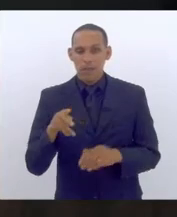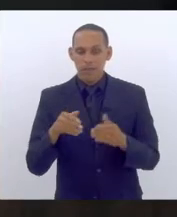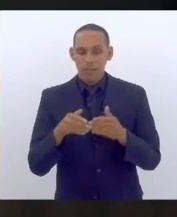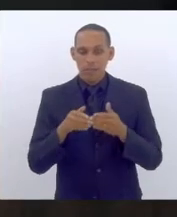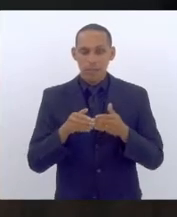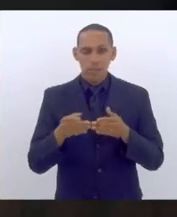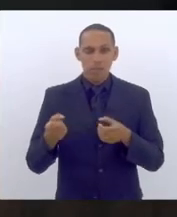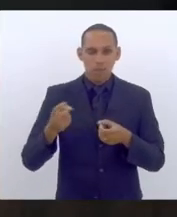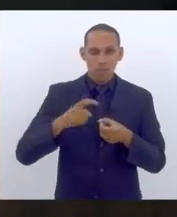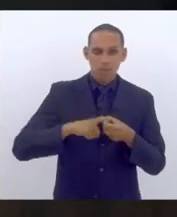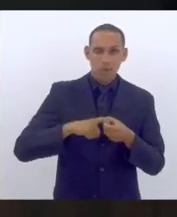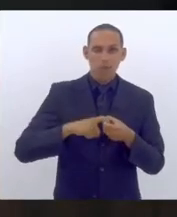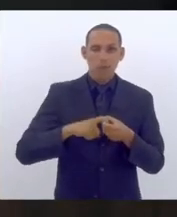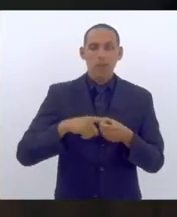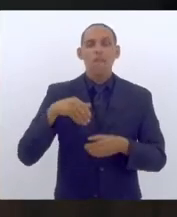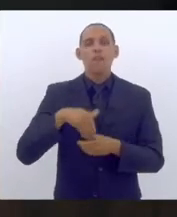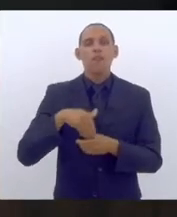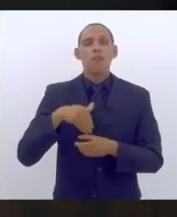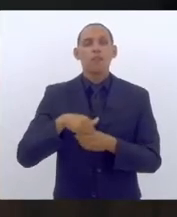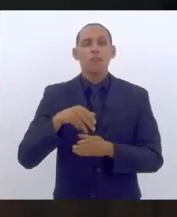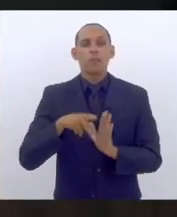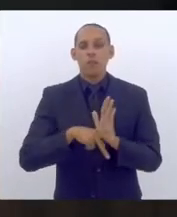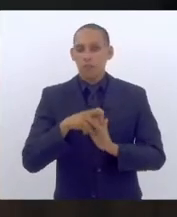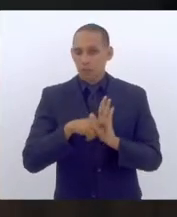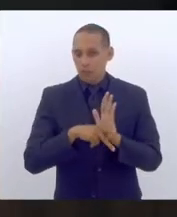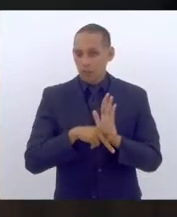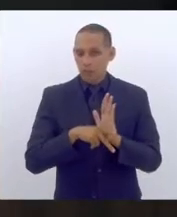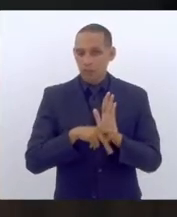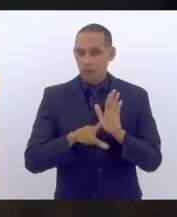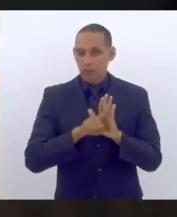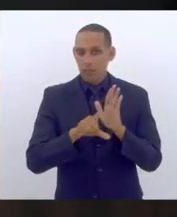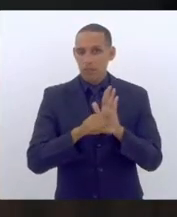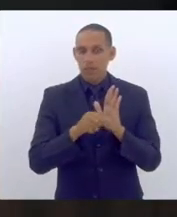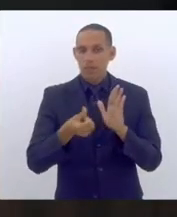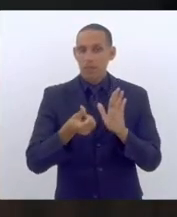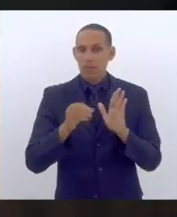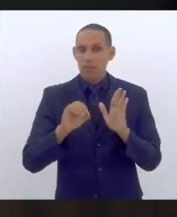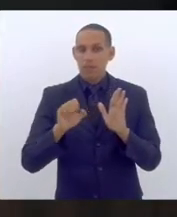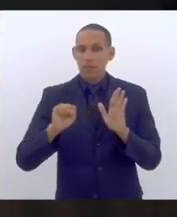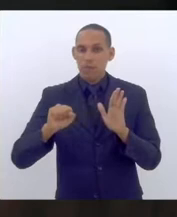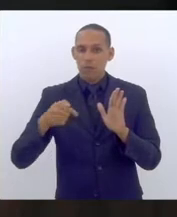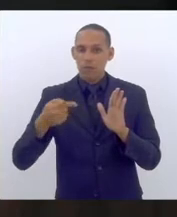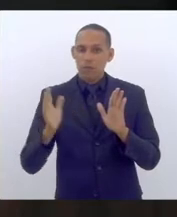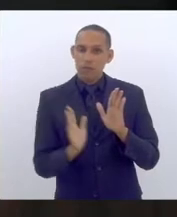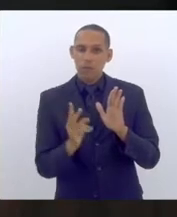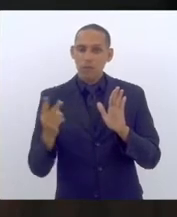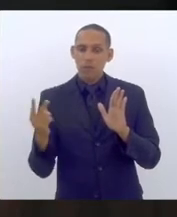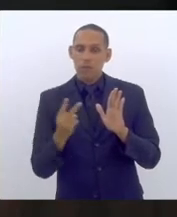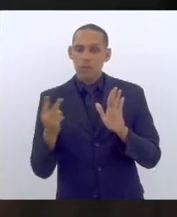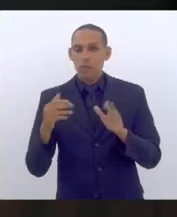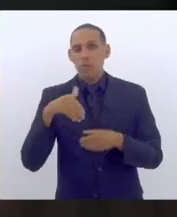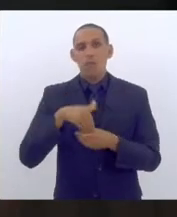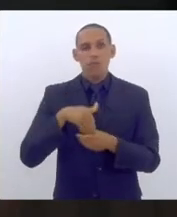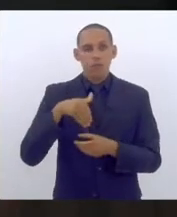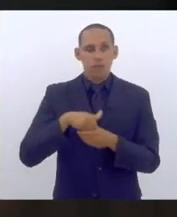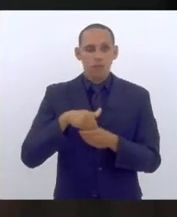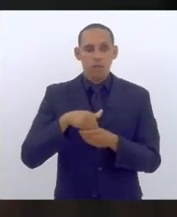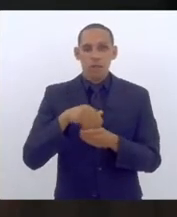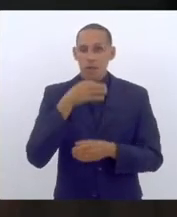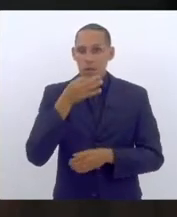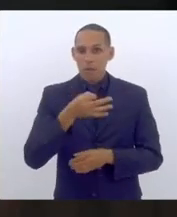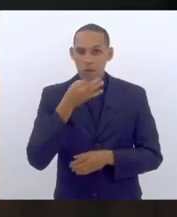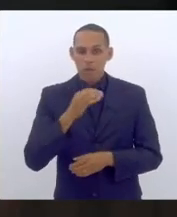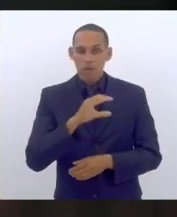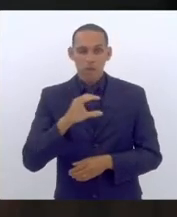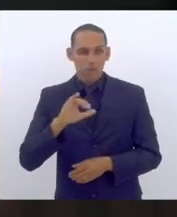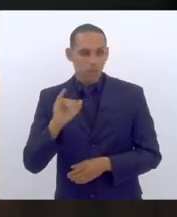ordem em votação projeto de lei 6087 de 22 em votação parecer a comissão